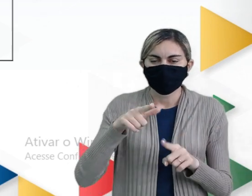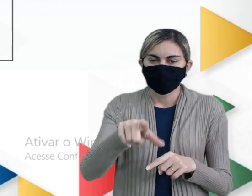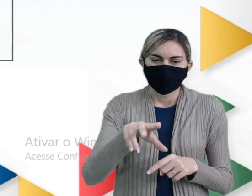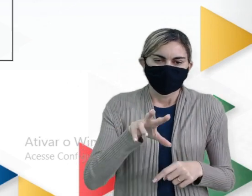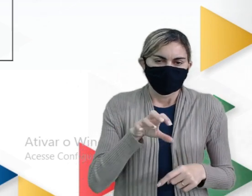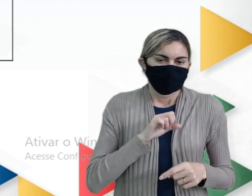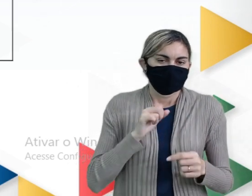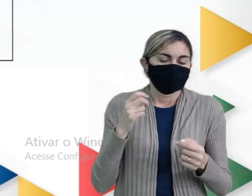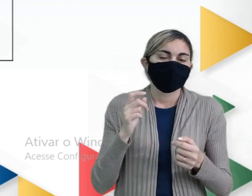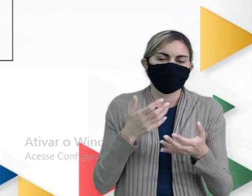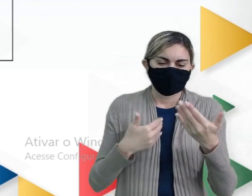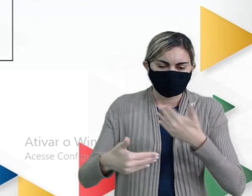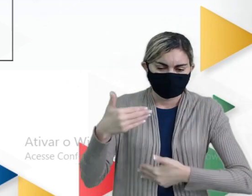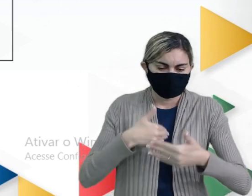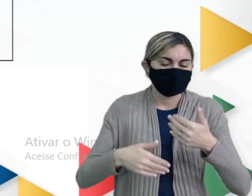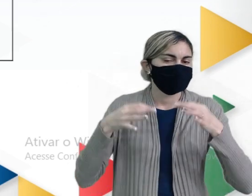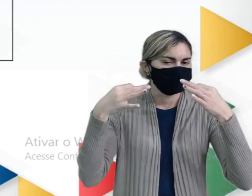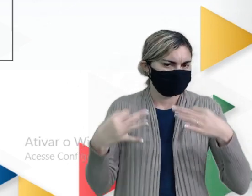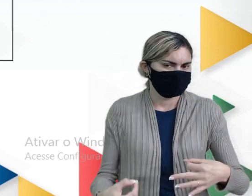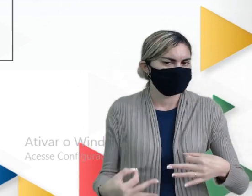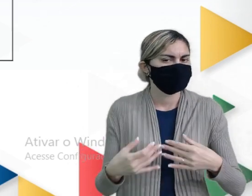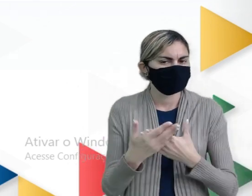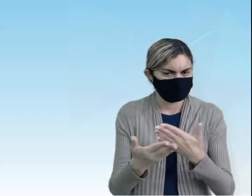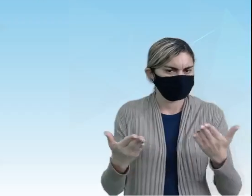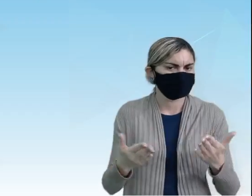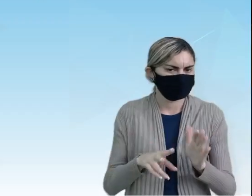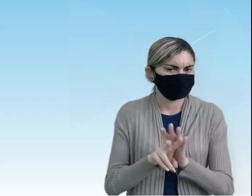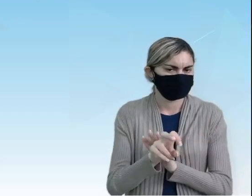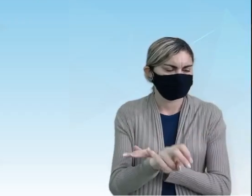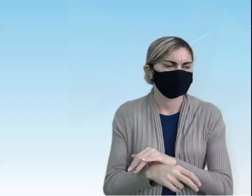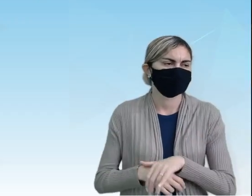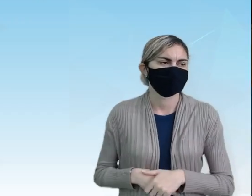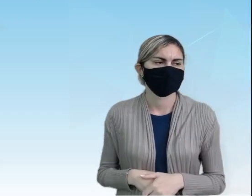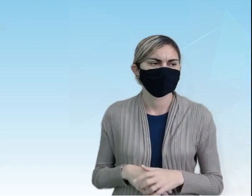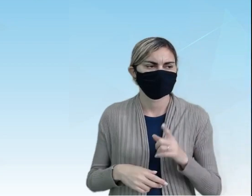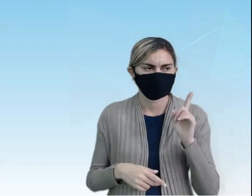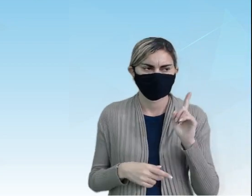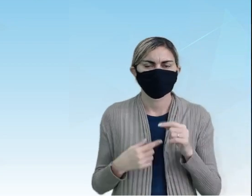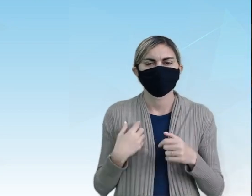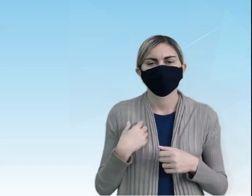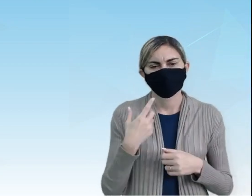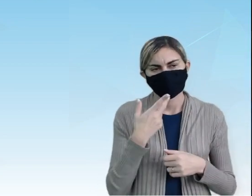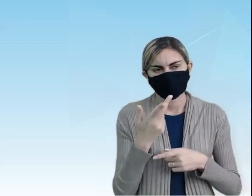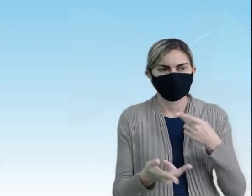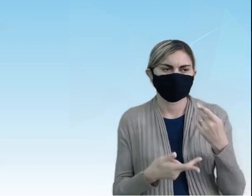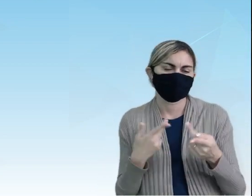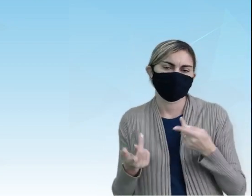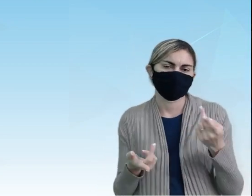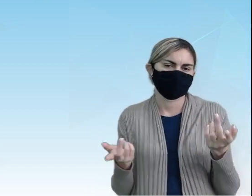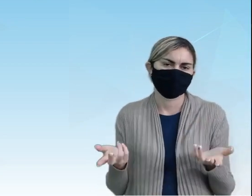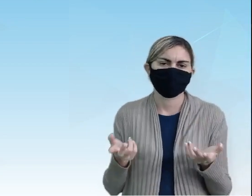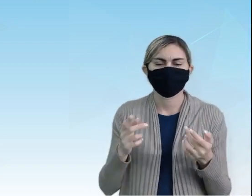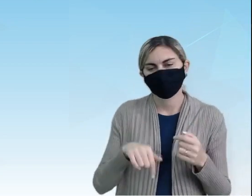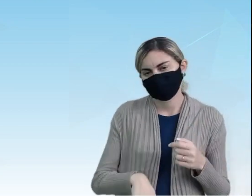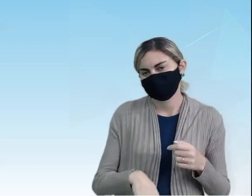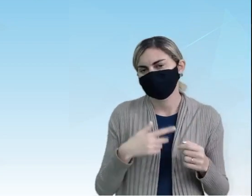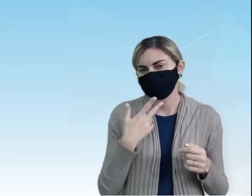e passar o tratamento adequado para essa virose. Esses seres, quando a gente vai falar agora, eu falei